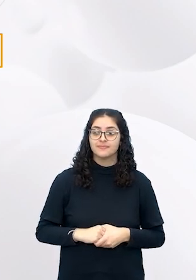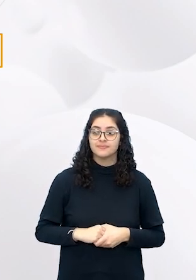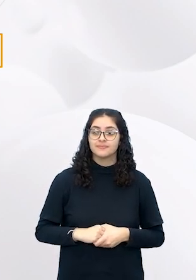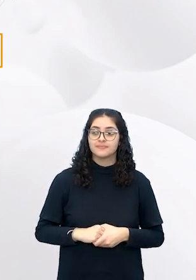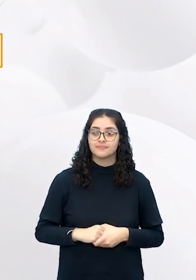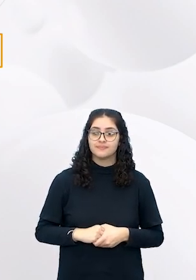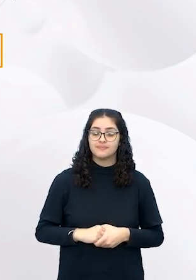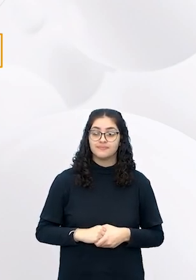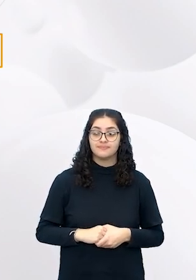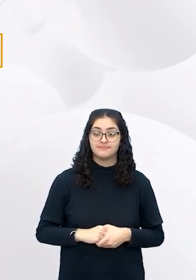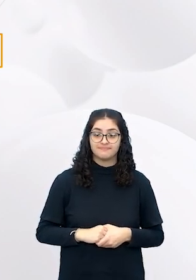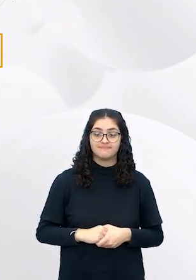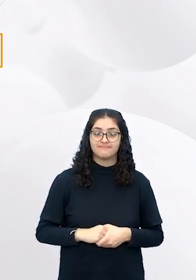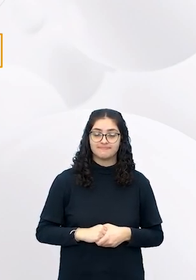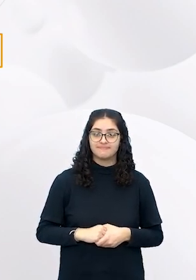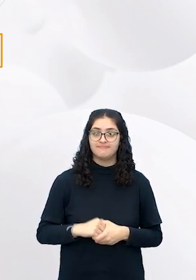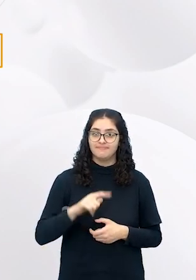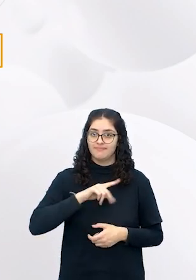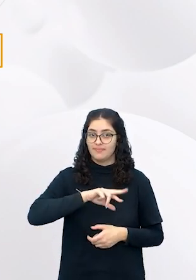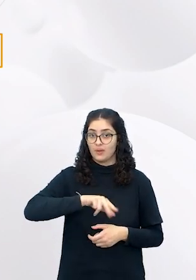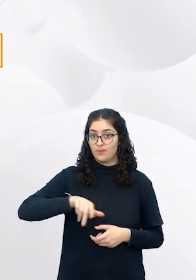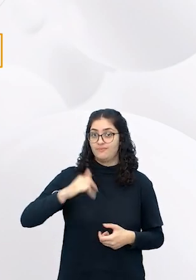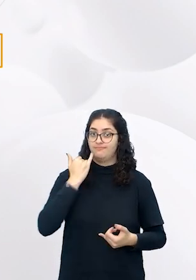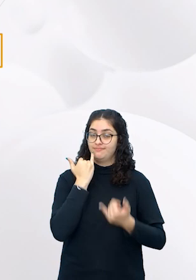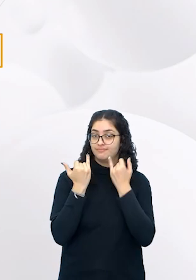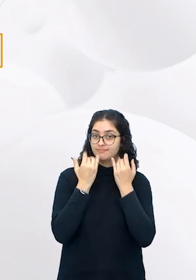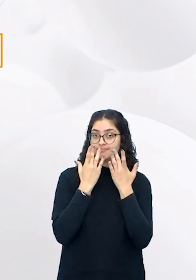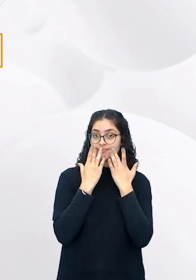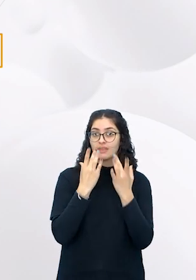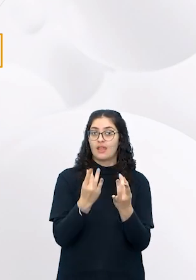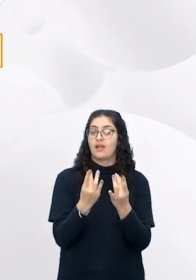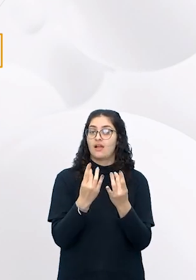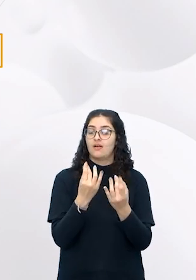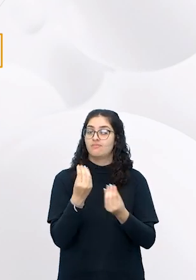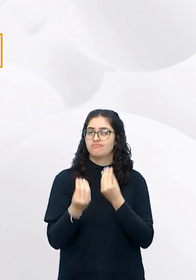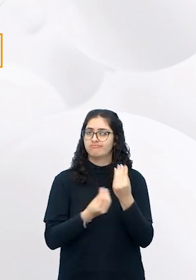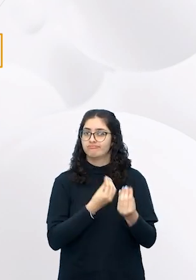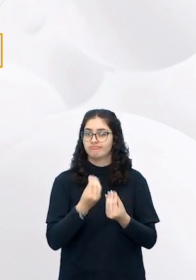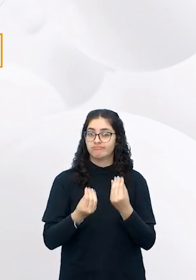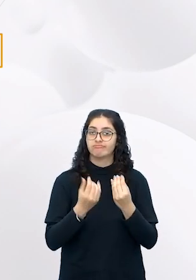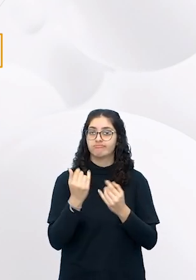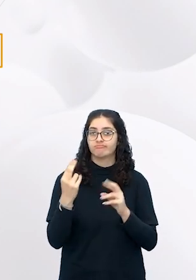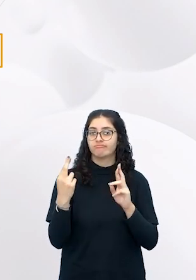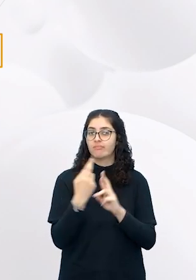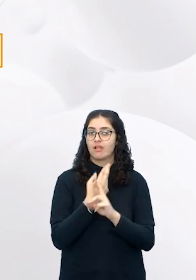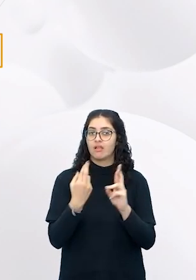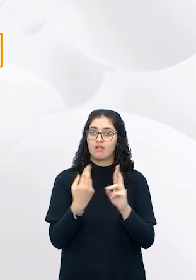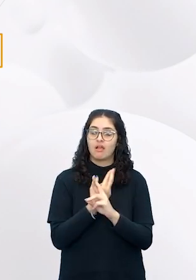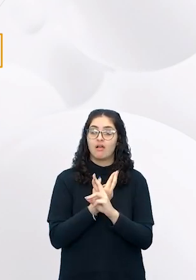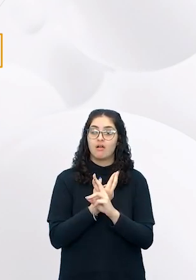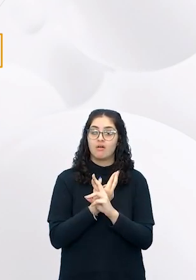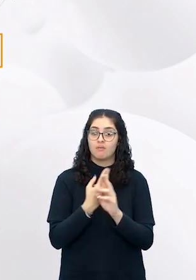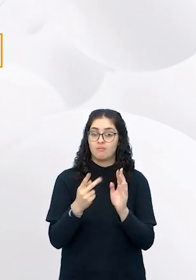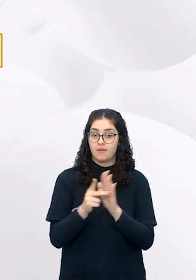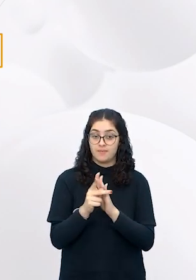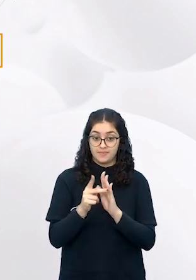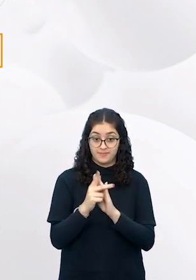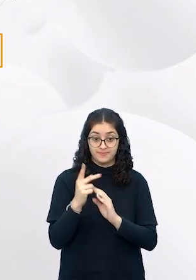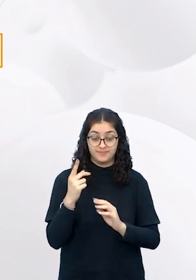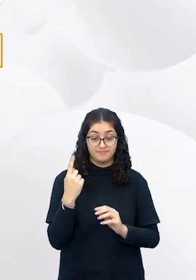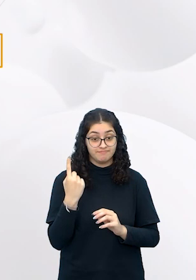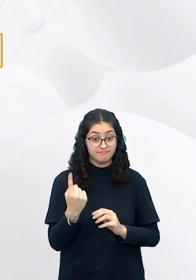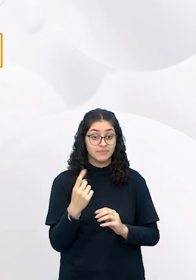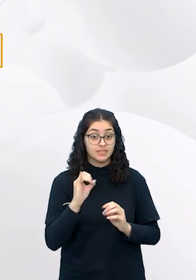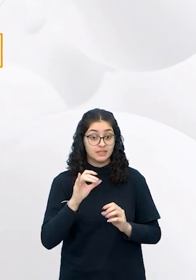Que está relacionado a outros dados, né? Observação, se a informação relacionada no campo 1, se